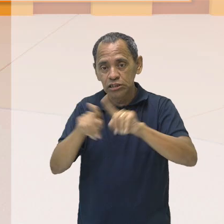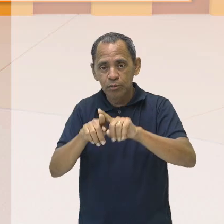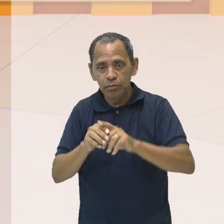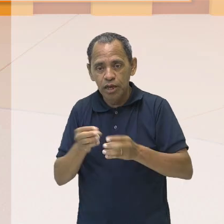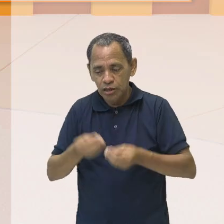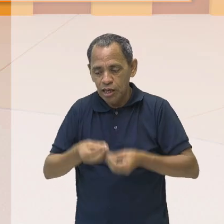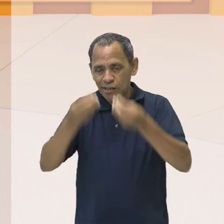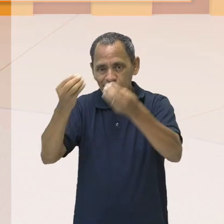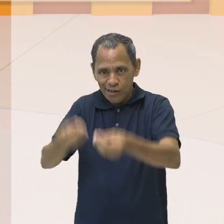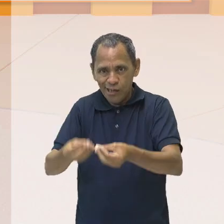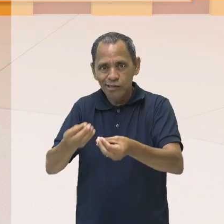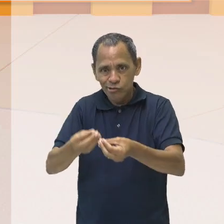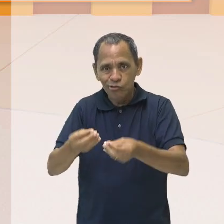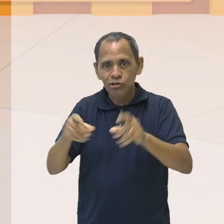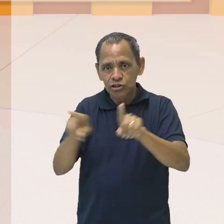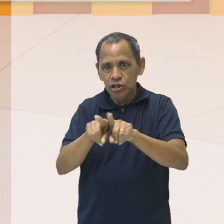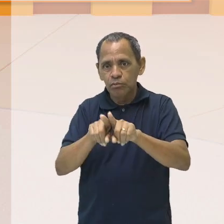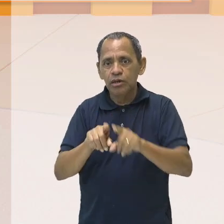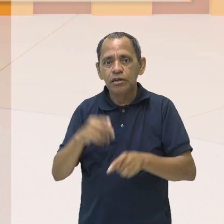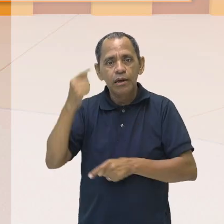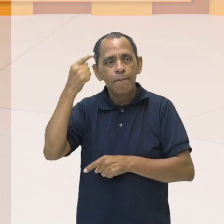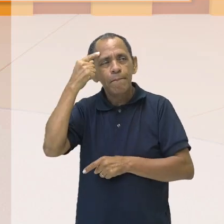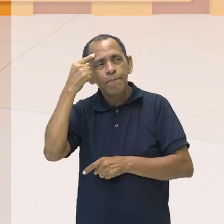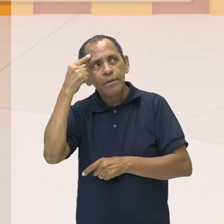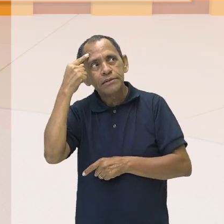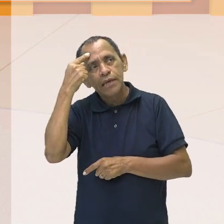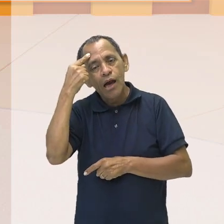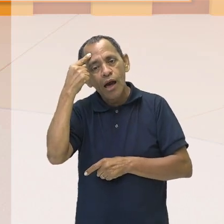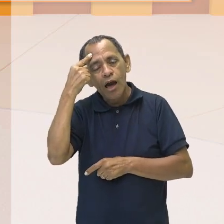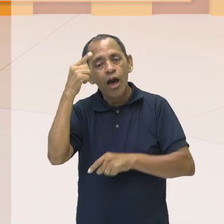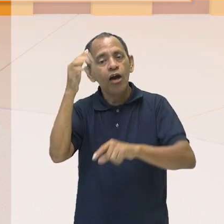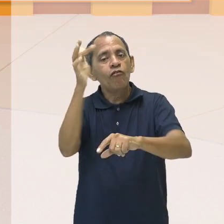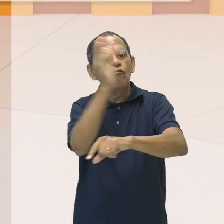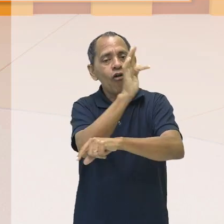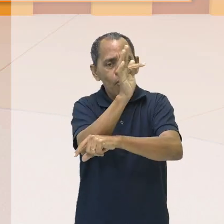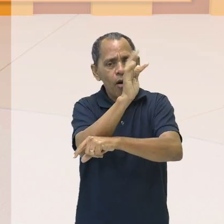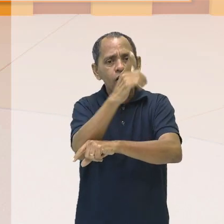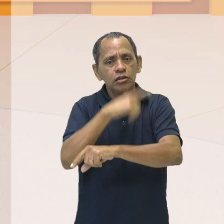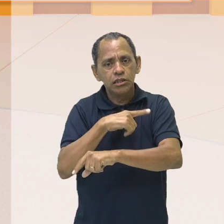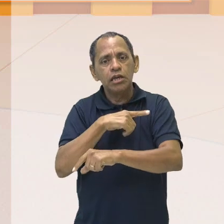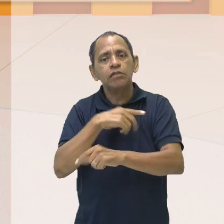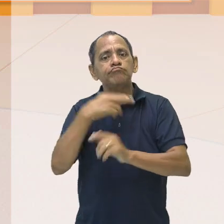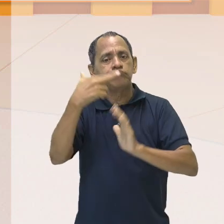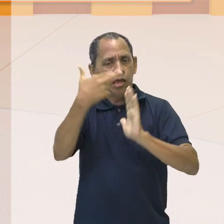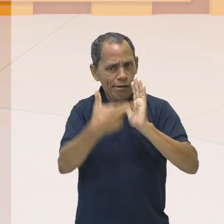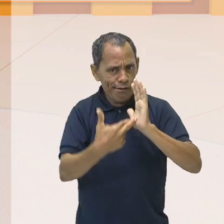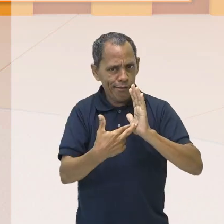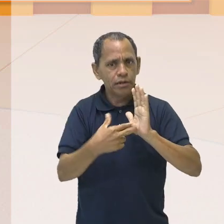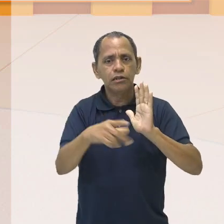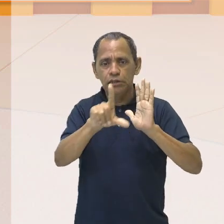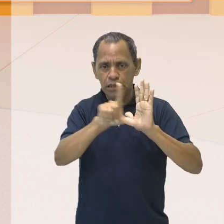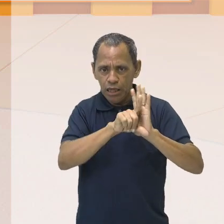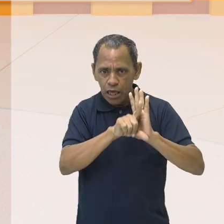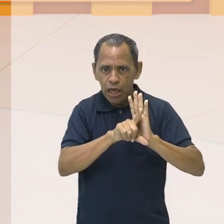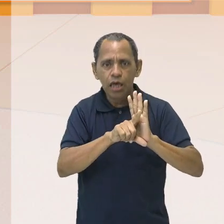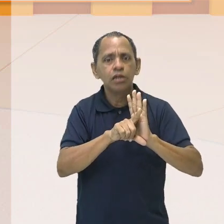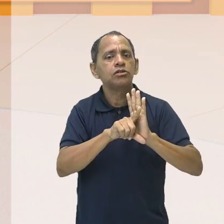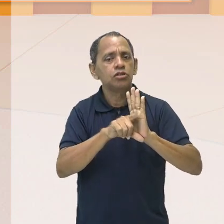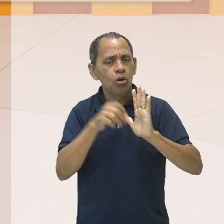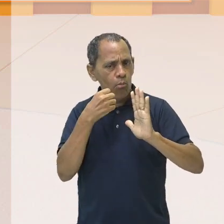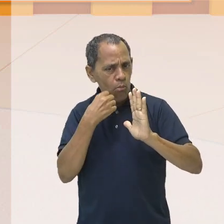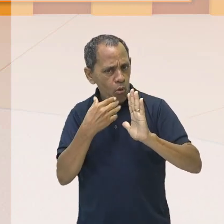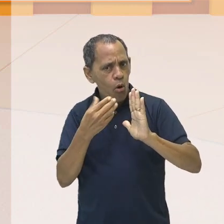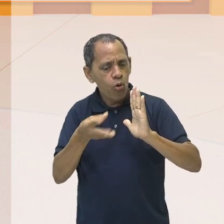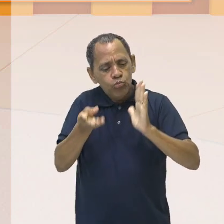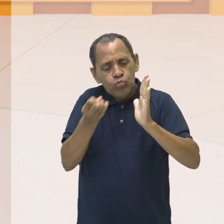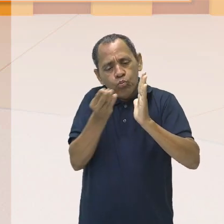gente tem em mente aqui, né? O trabalhador formal, ele passa por uma legislação, tem vários benefícios inclusos,